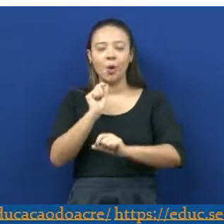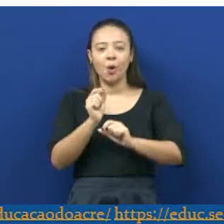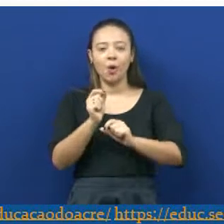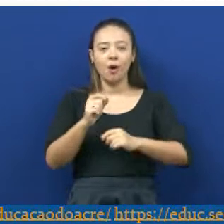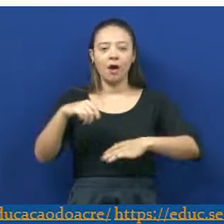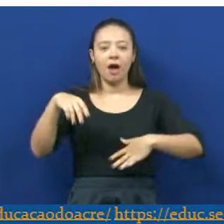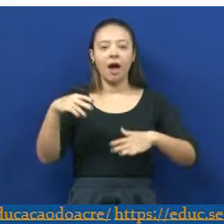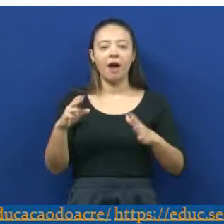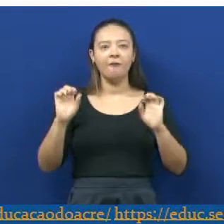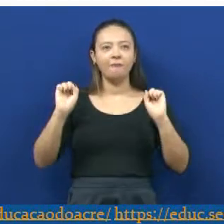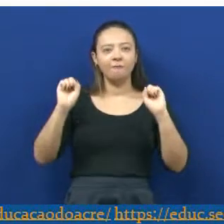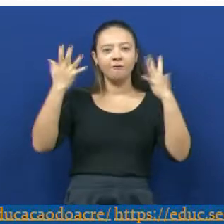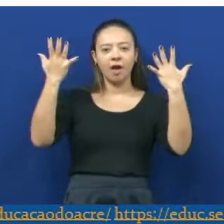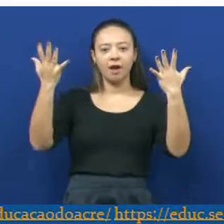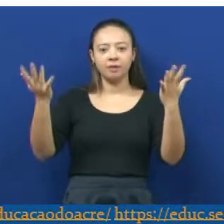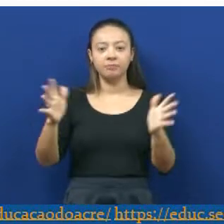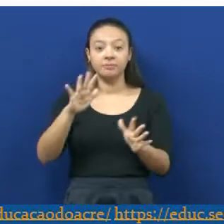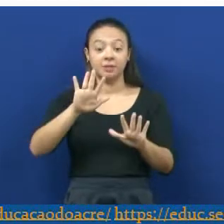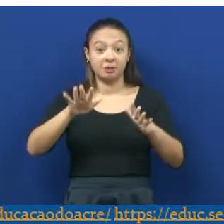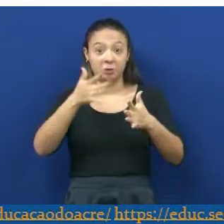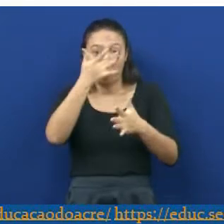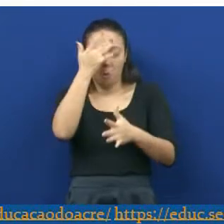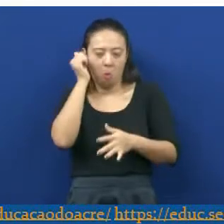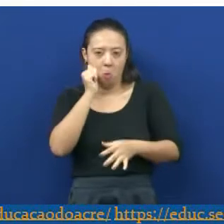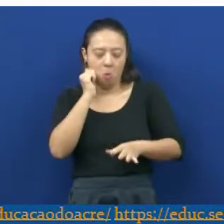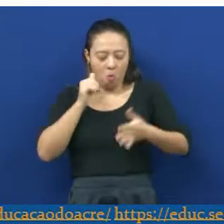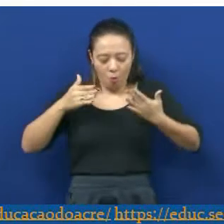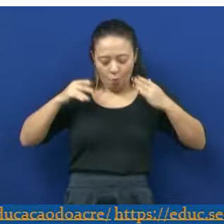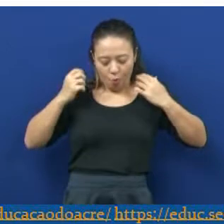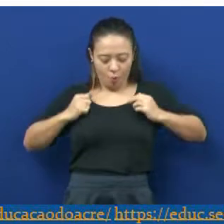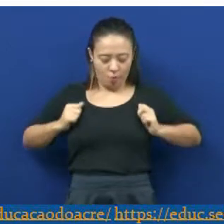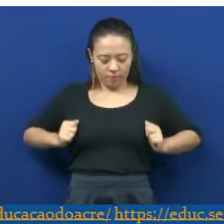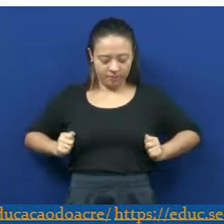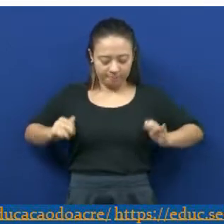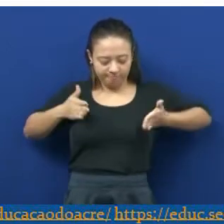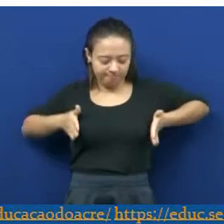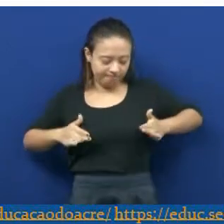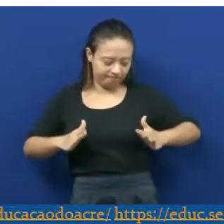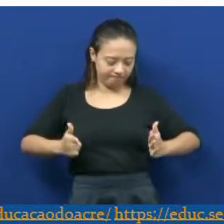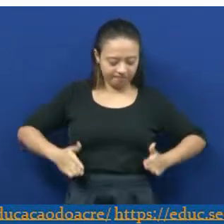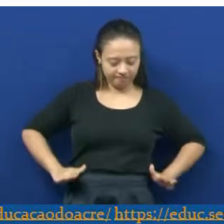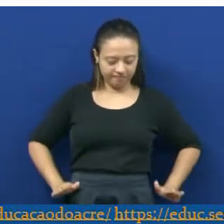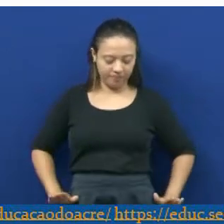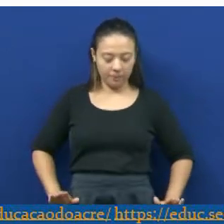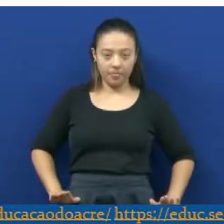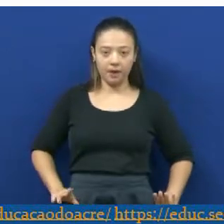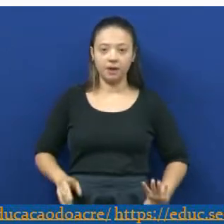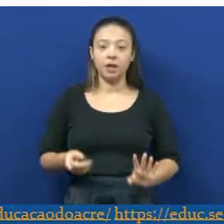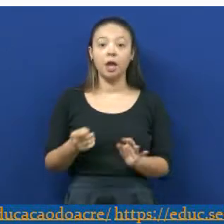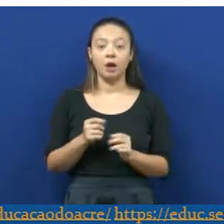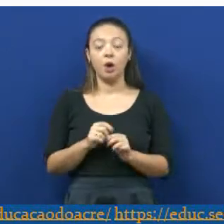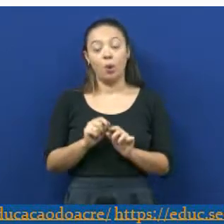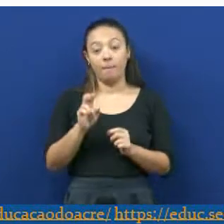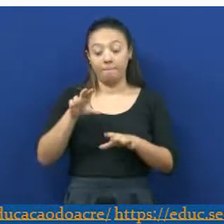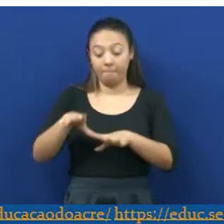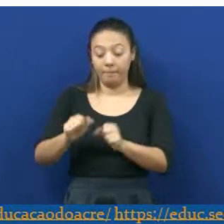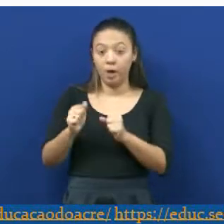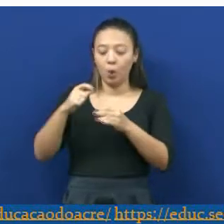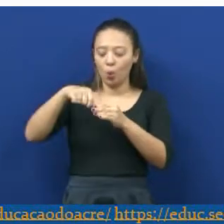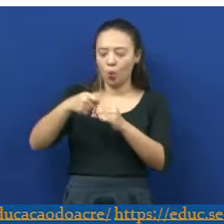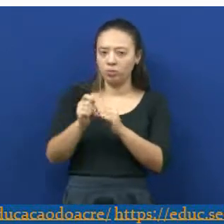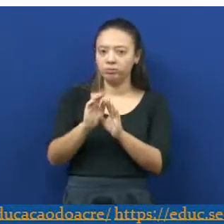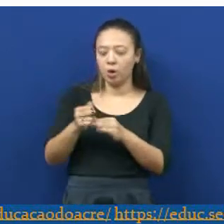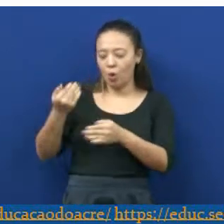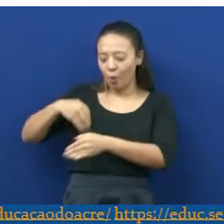de baile e a baronesa vestiu-se. A costureira que a ajudou a vestir-se levava a agulha espetada no corpinho para dar algum ponto